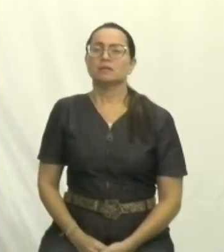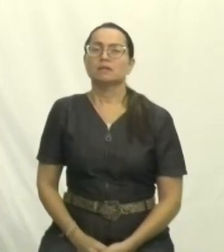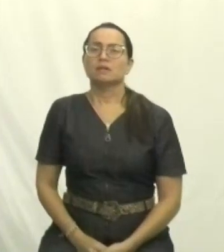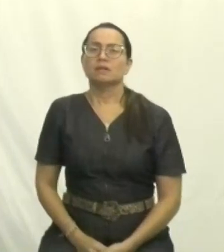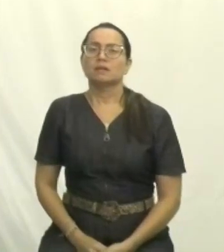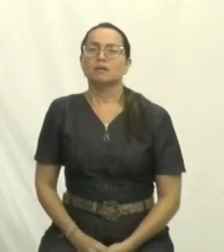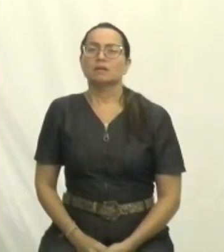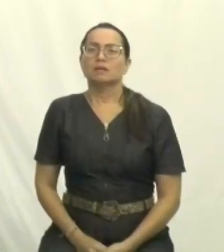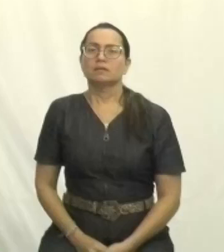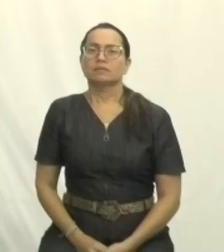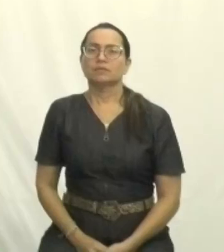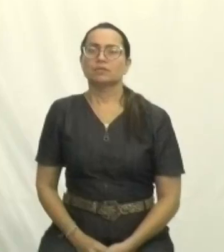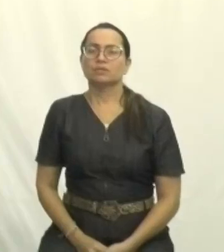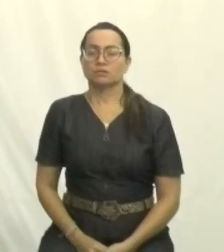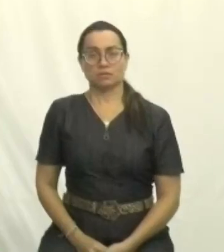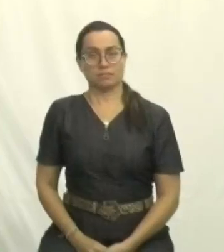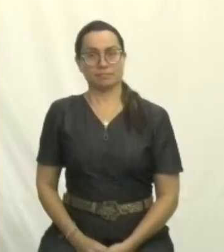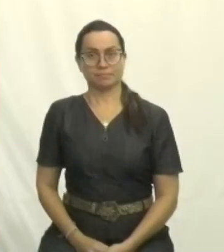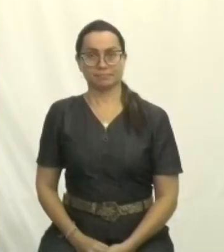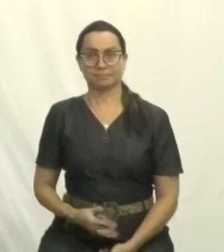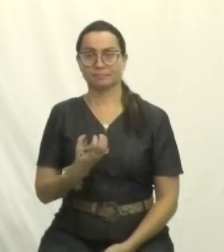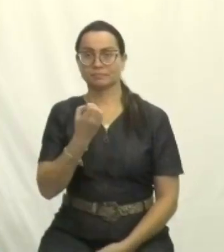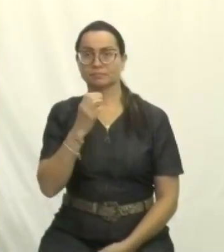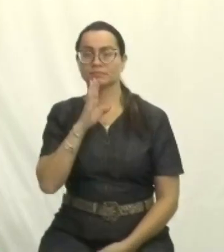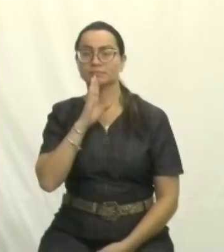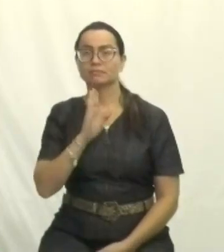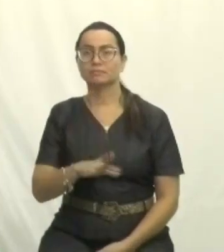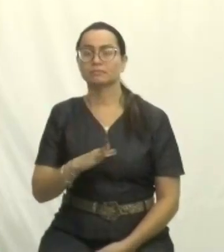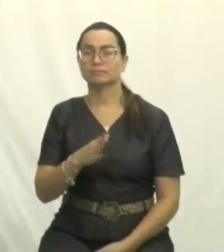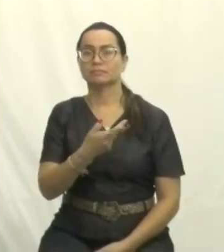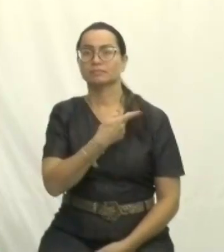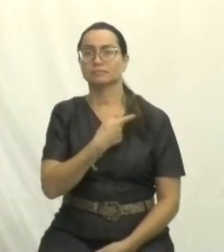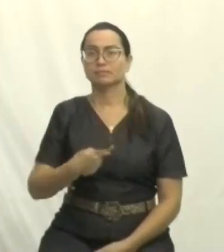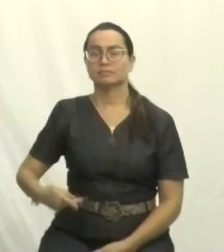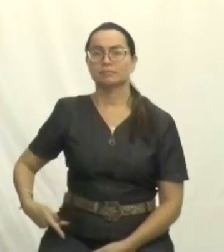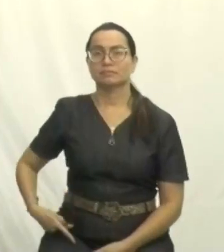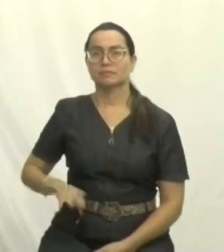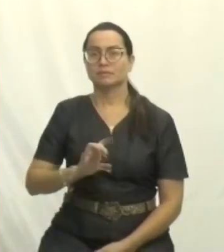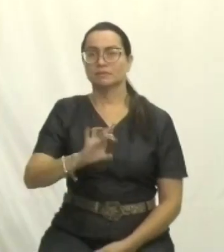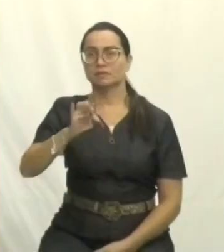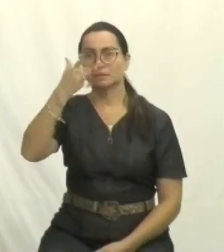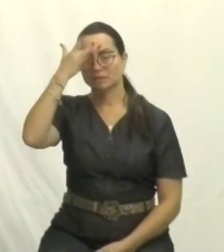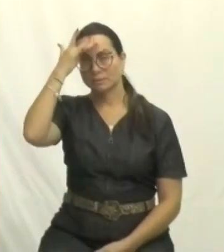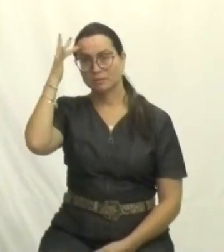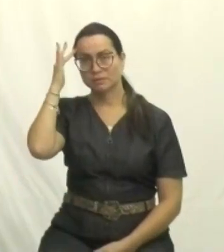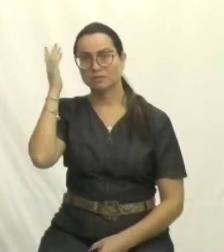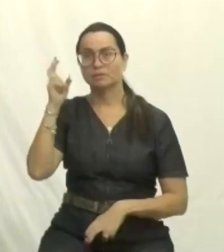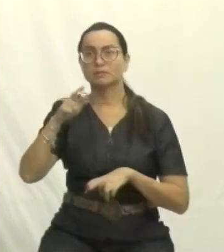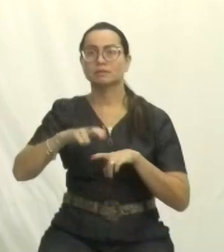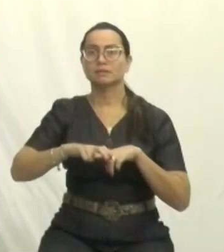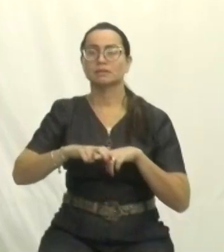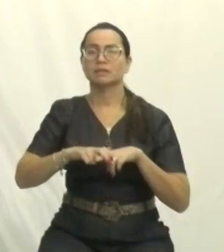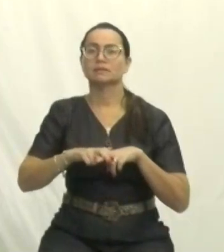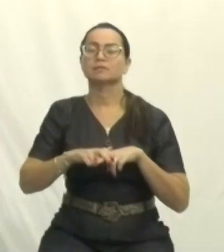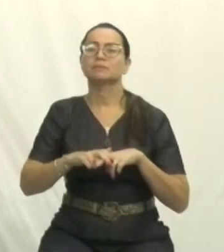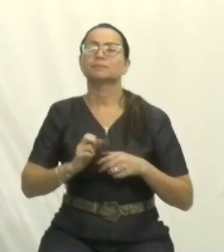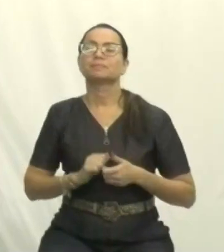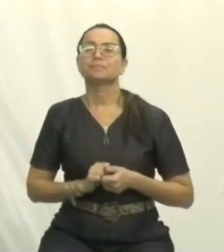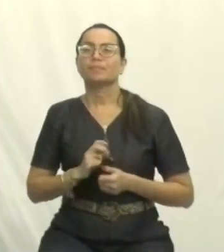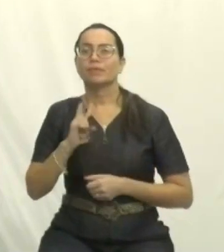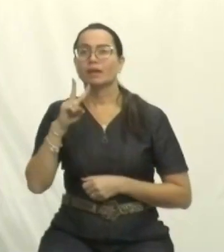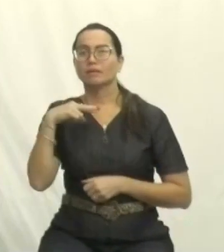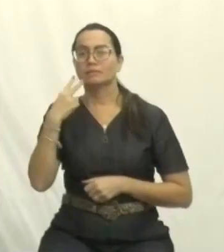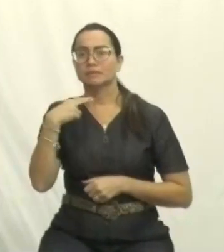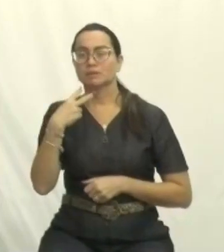Boa tarde, senhor presidente, demais componentes da mesa, senhoras e senhores vereadores, nossos colegas bombeiros